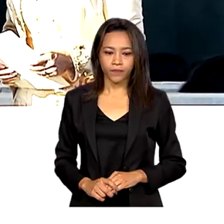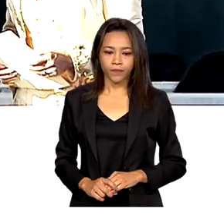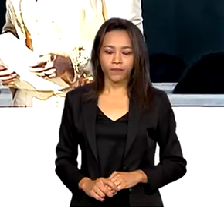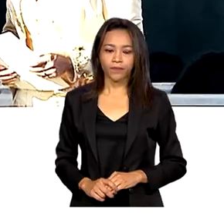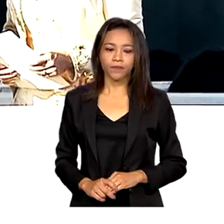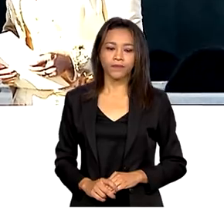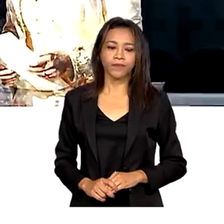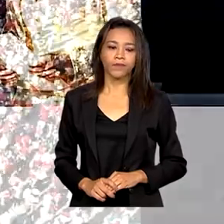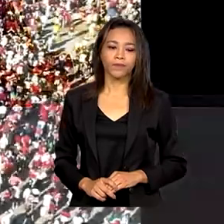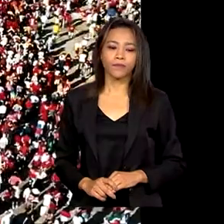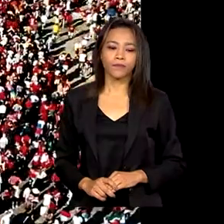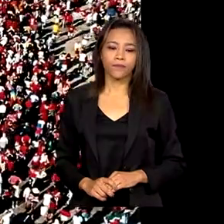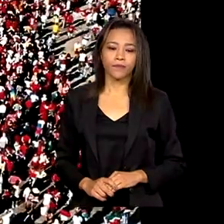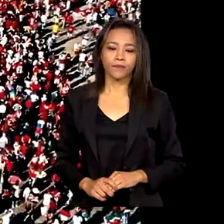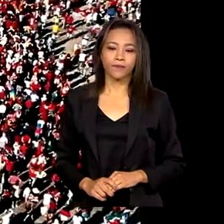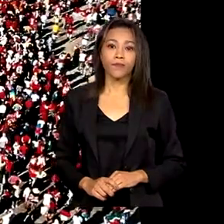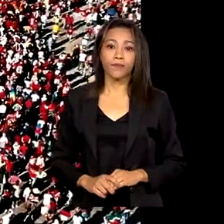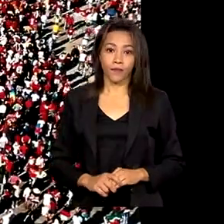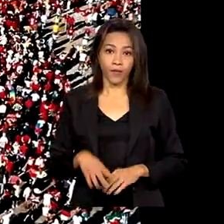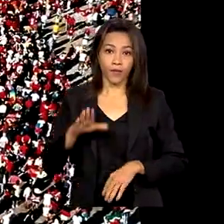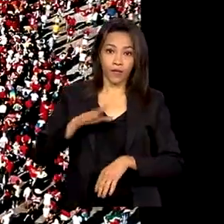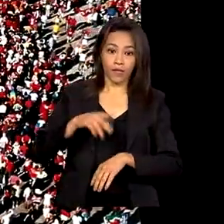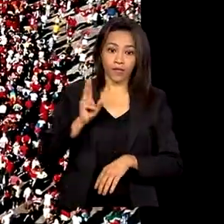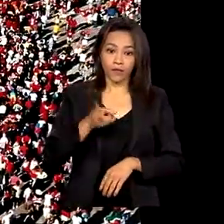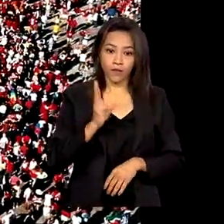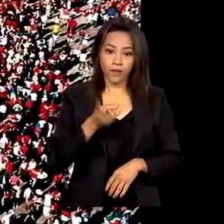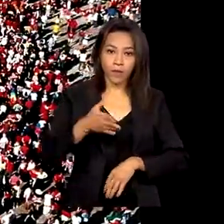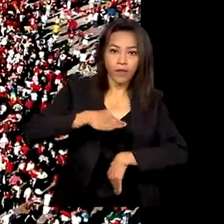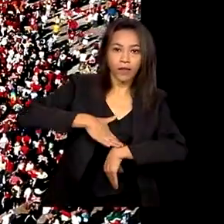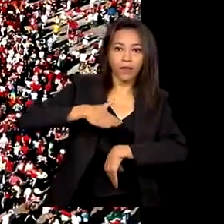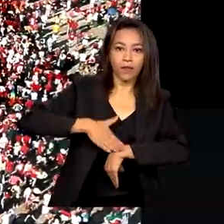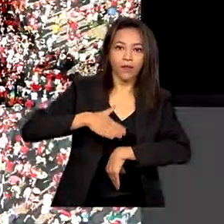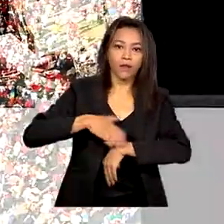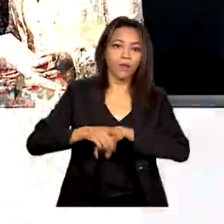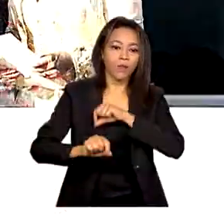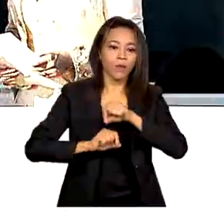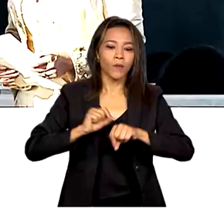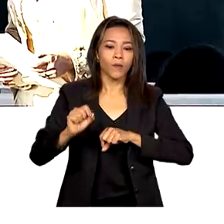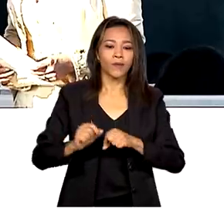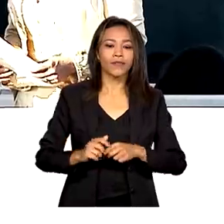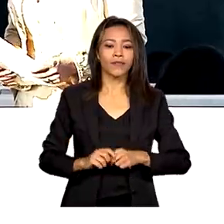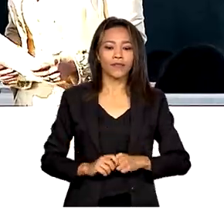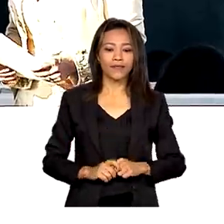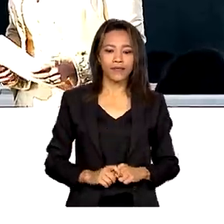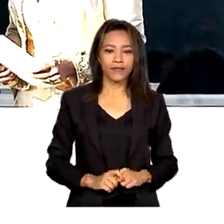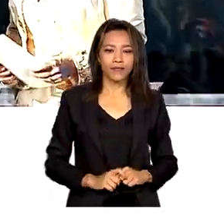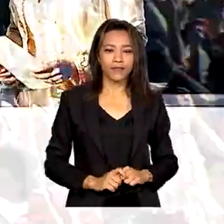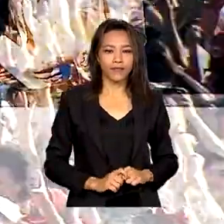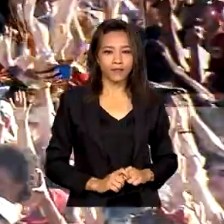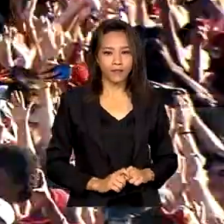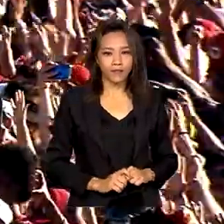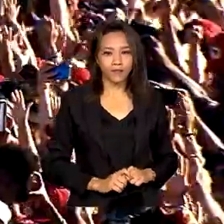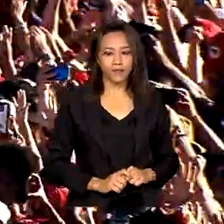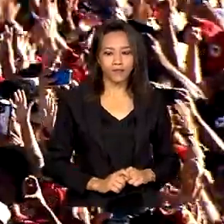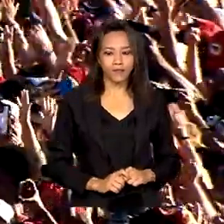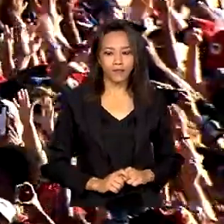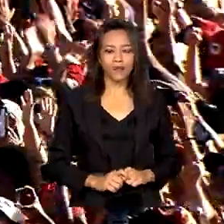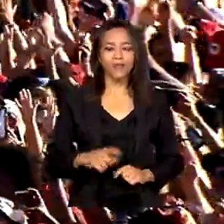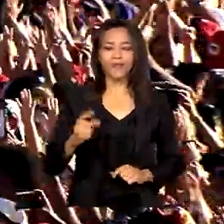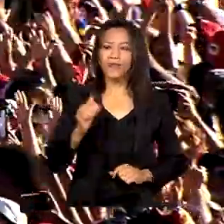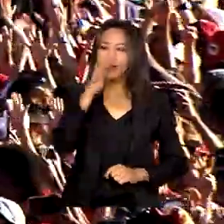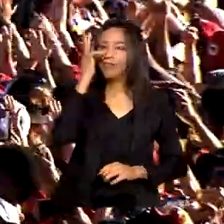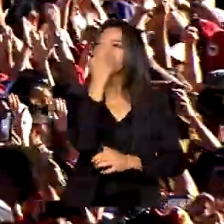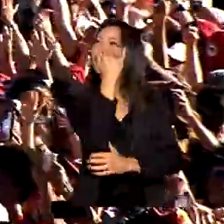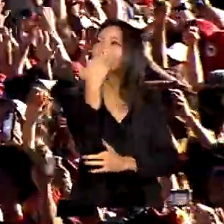nós sabemos que é sempre sempre refletiu e que a Primavera de chegar e a primavera